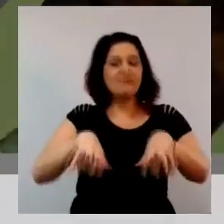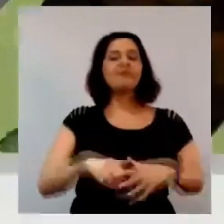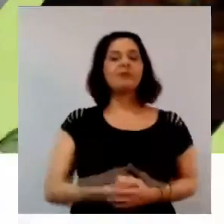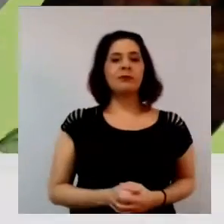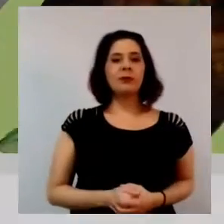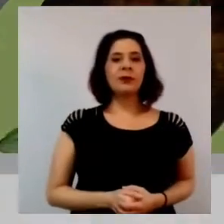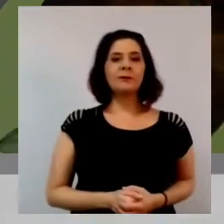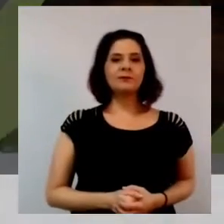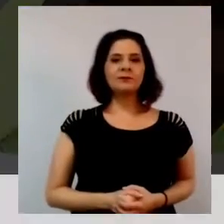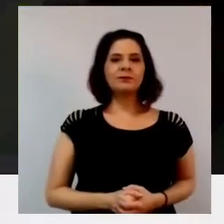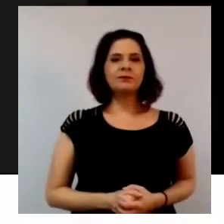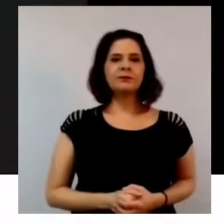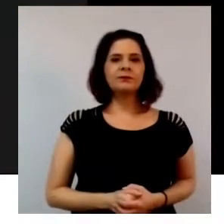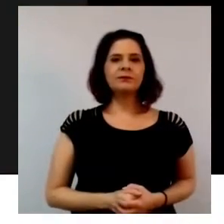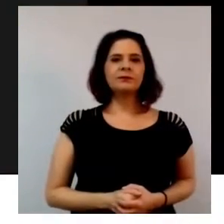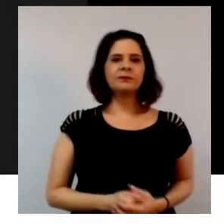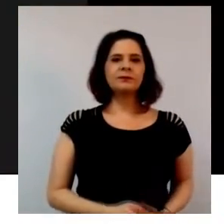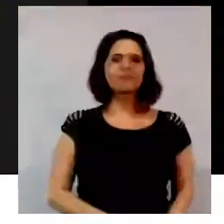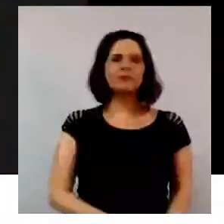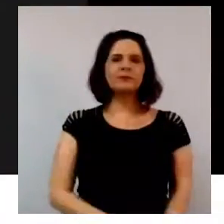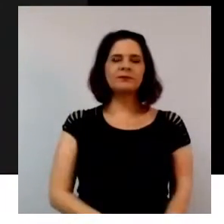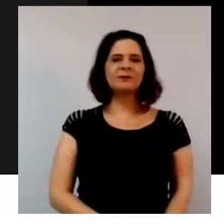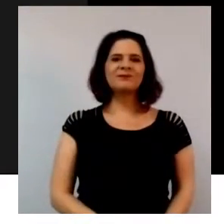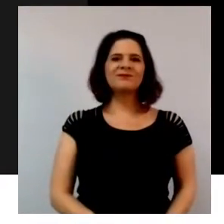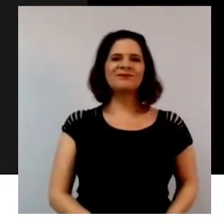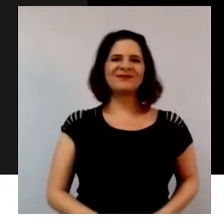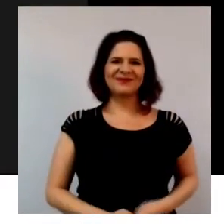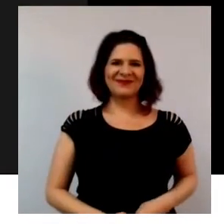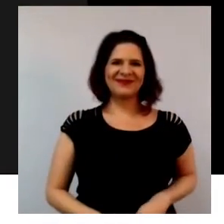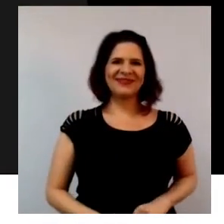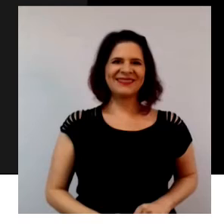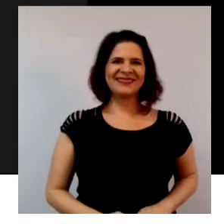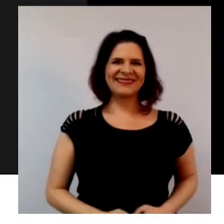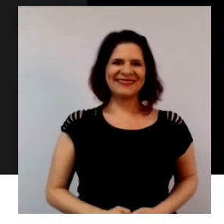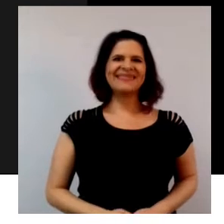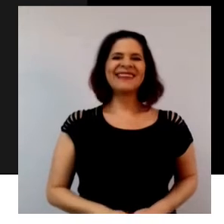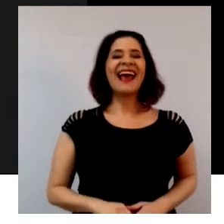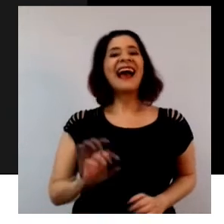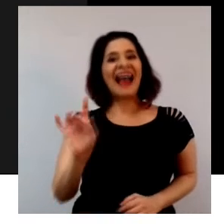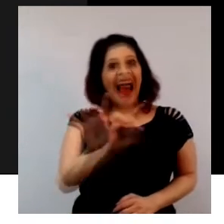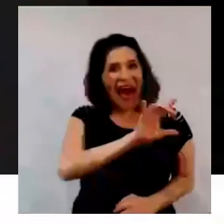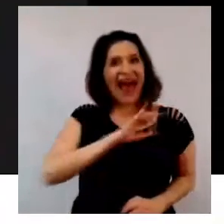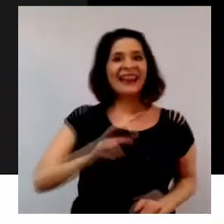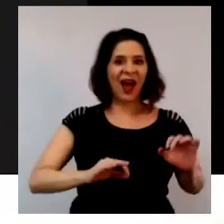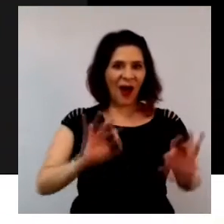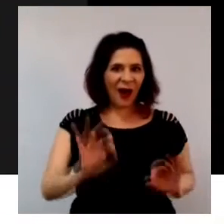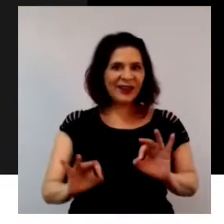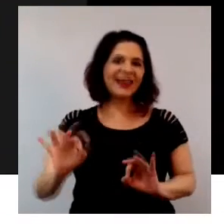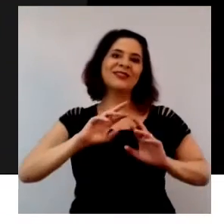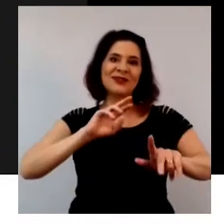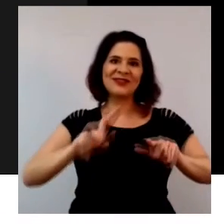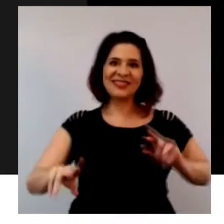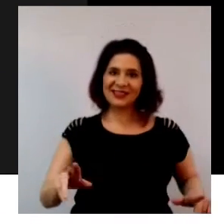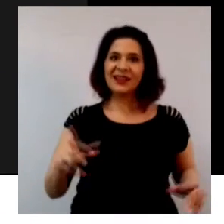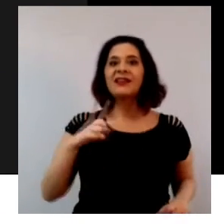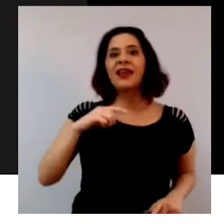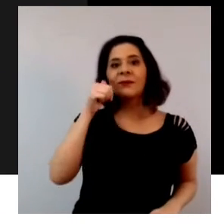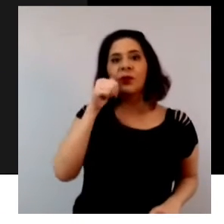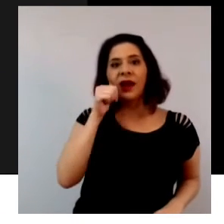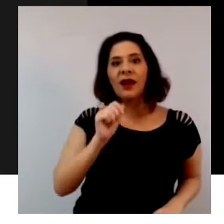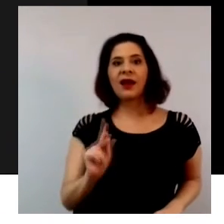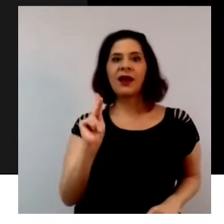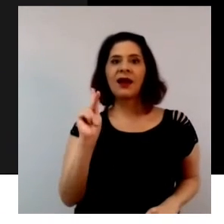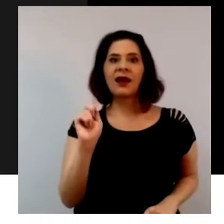em um dos quadrinhos aí, né? Porque cada um vai ver uma ordem diferente, né? Em um dos quadrinhos a gente tem a Carla Gimenez, tá? Que é diretora